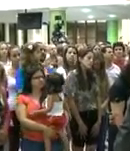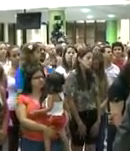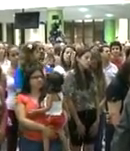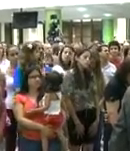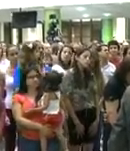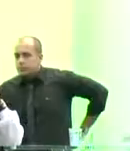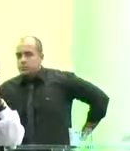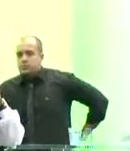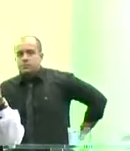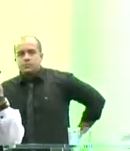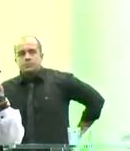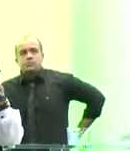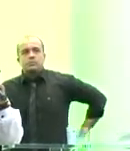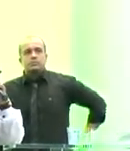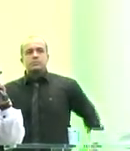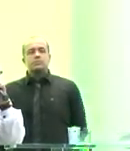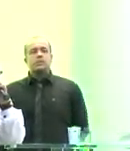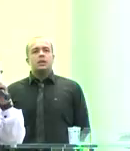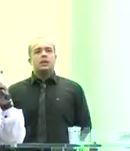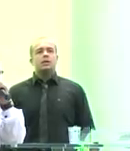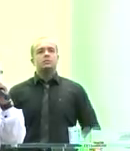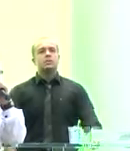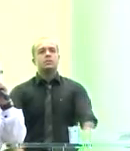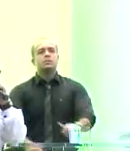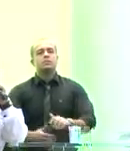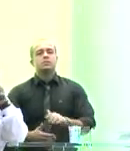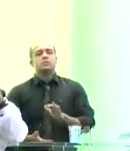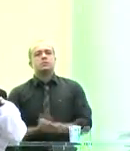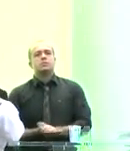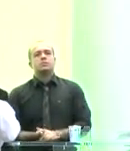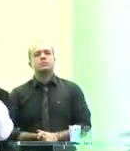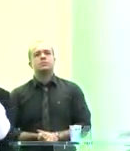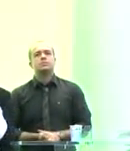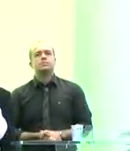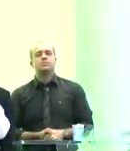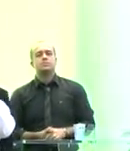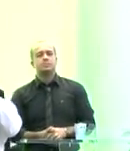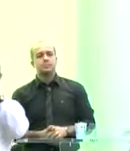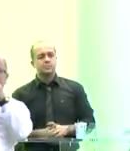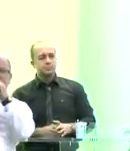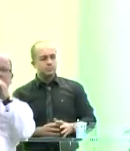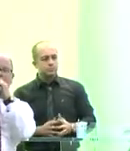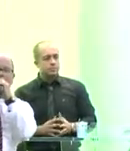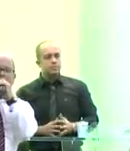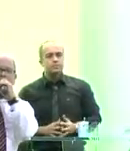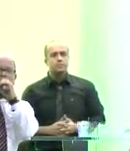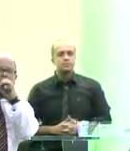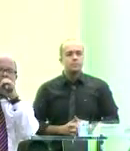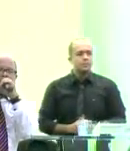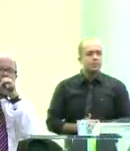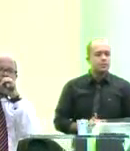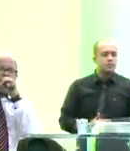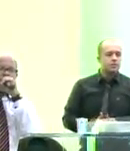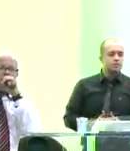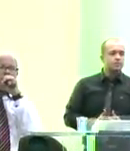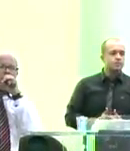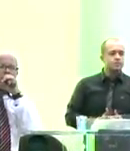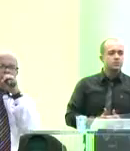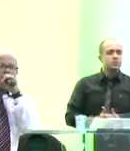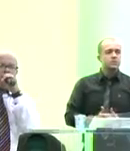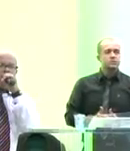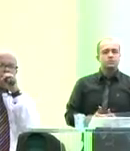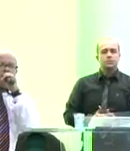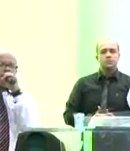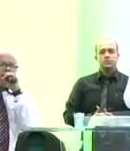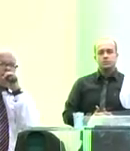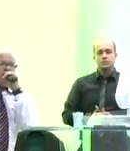não é crente? Deus consegue. Tem lugar pra você aqui na frente também. Só Jesus pra te entender. Abre o corredor, tá chegando mais uma pessoa. Não